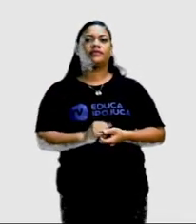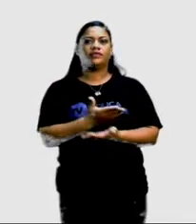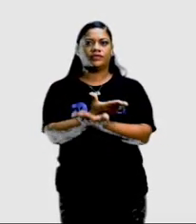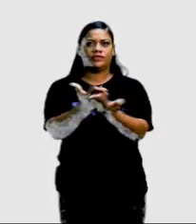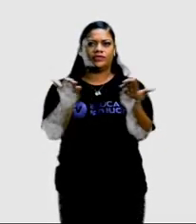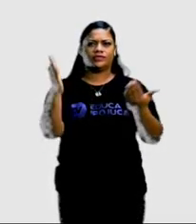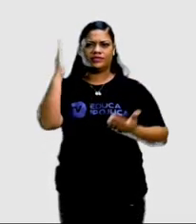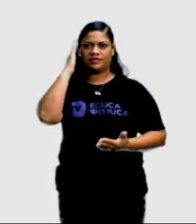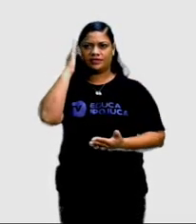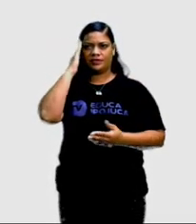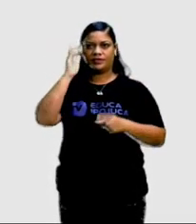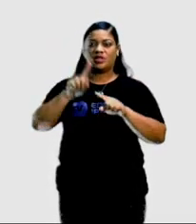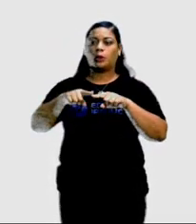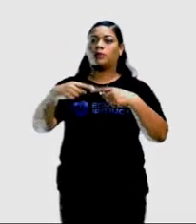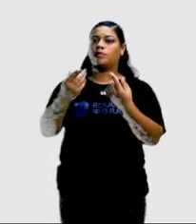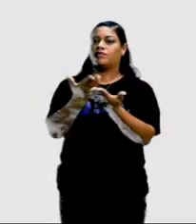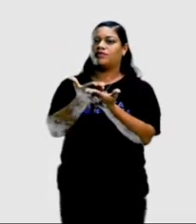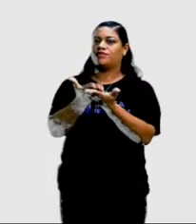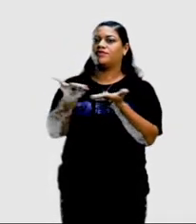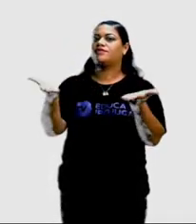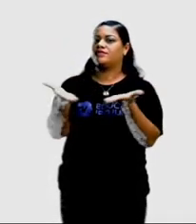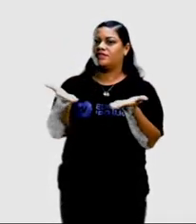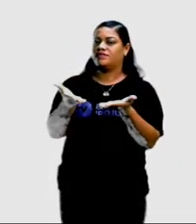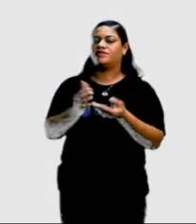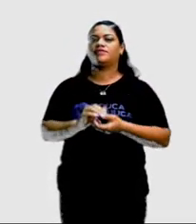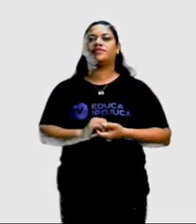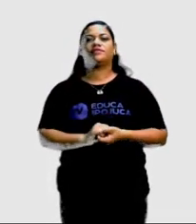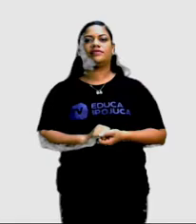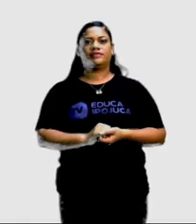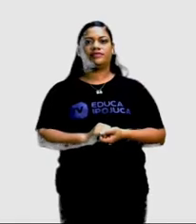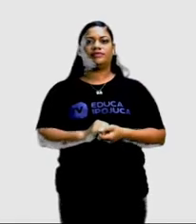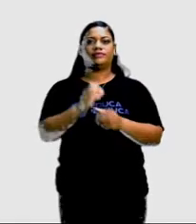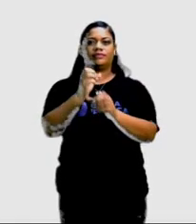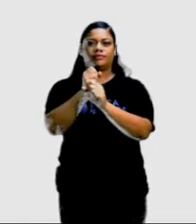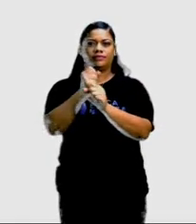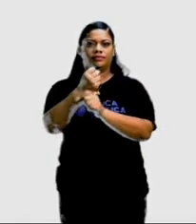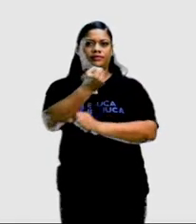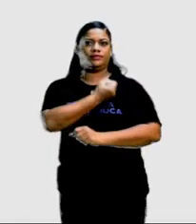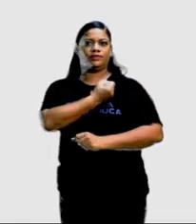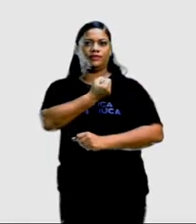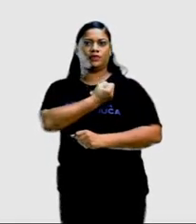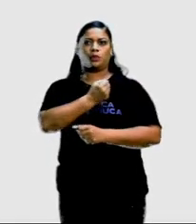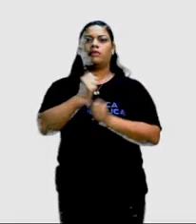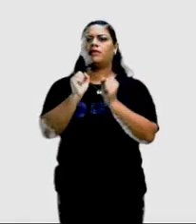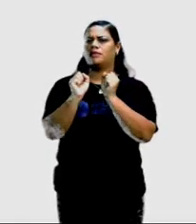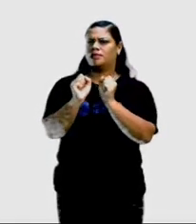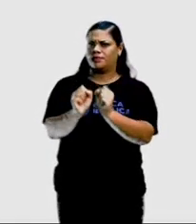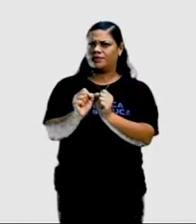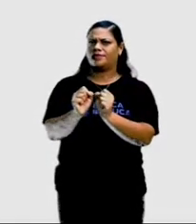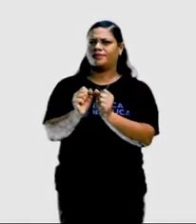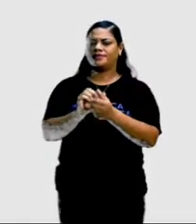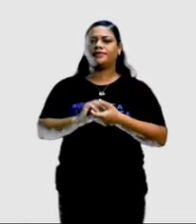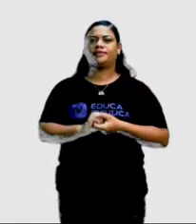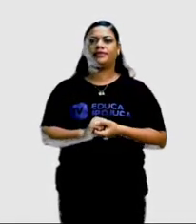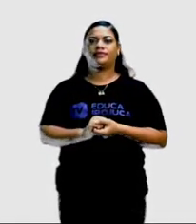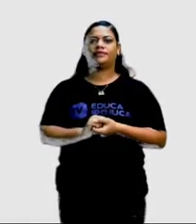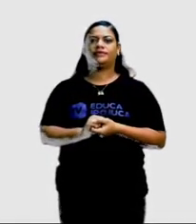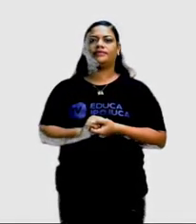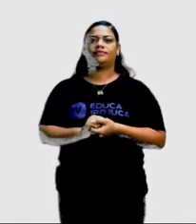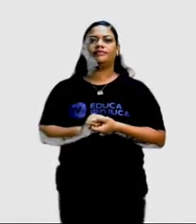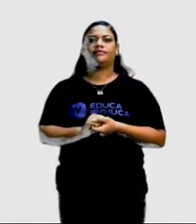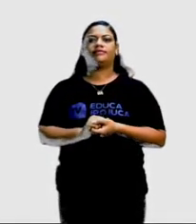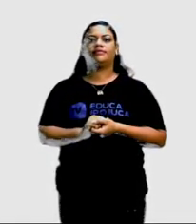esteja acompanhando um pouco mais a nossa aula de hoje. A adição desses números pode formá-los